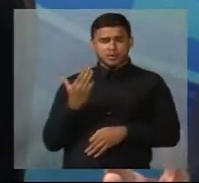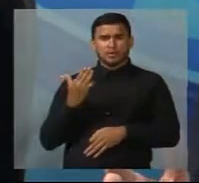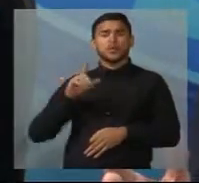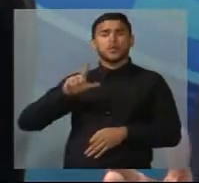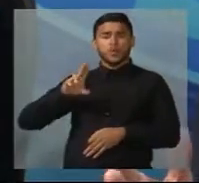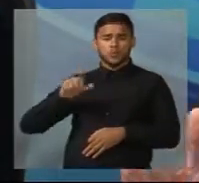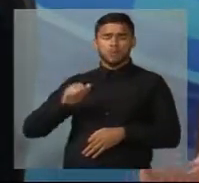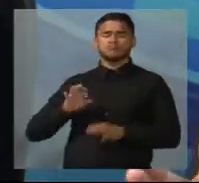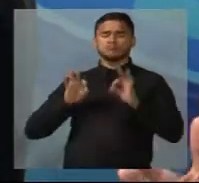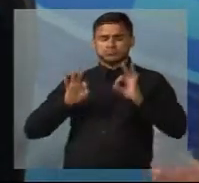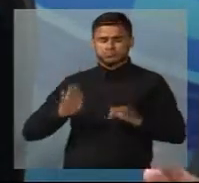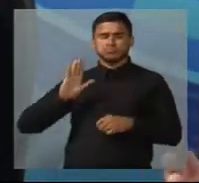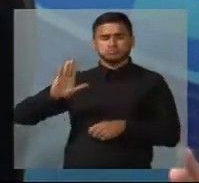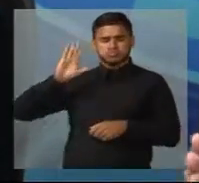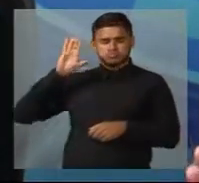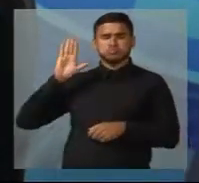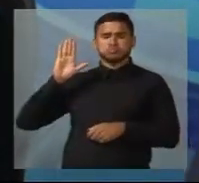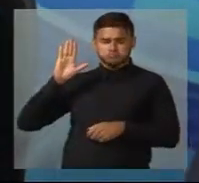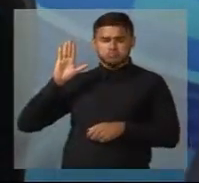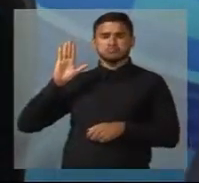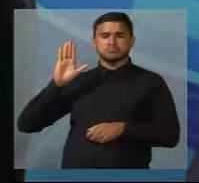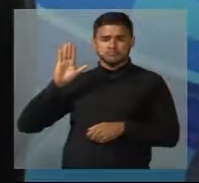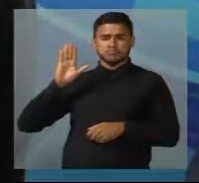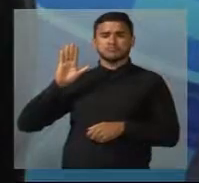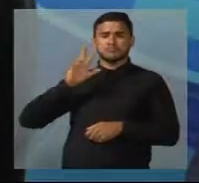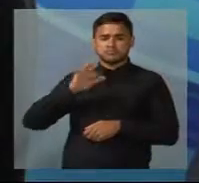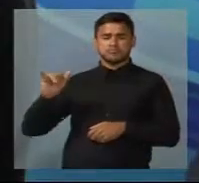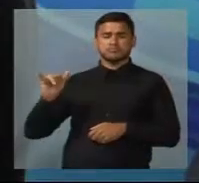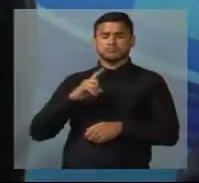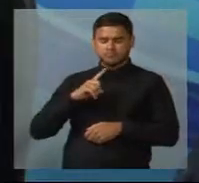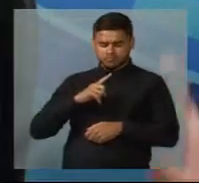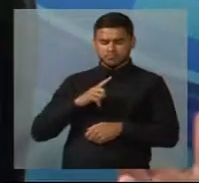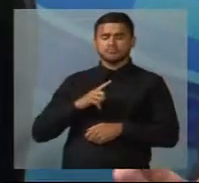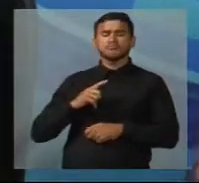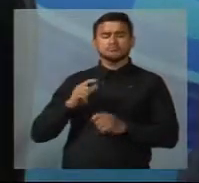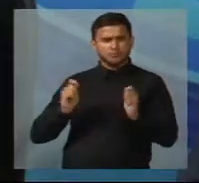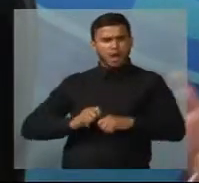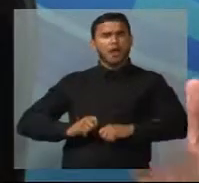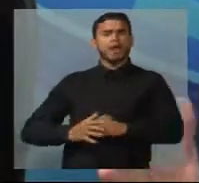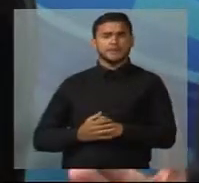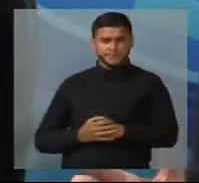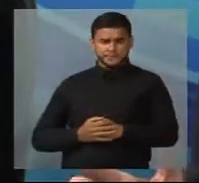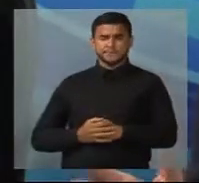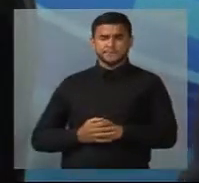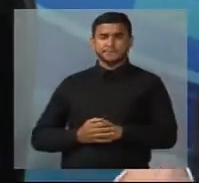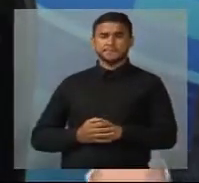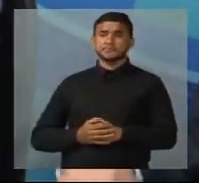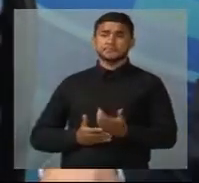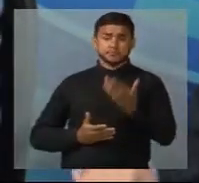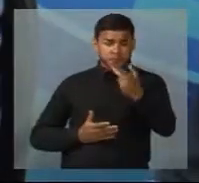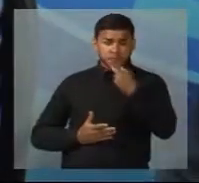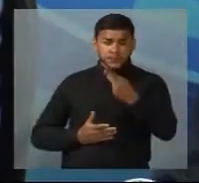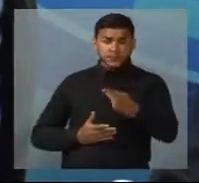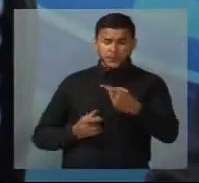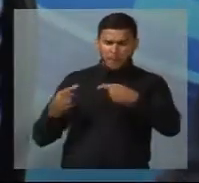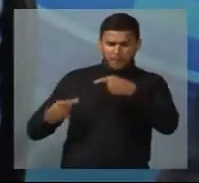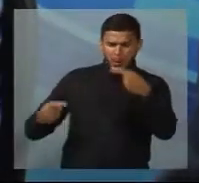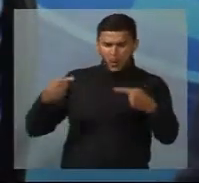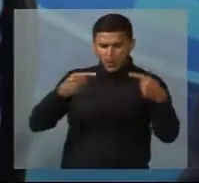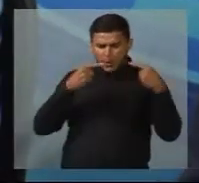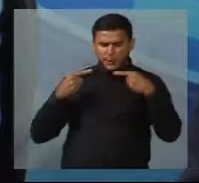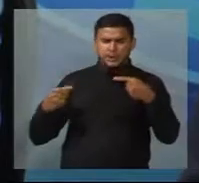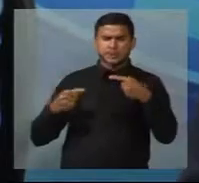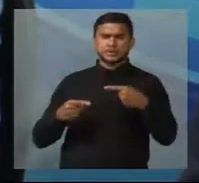porque realmente há a possibilidade dele ser candidato, porque a imprevisibilidade do Brasil, a politização do